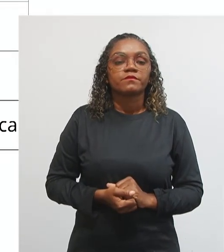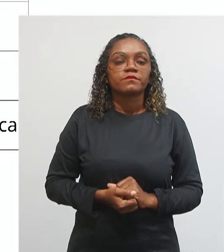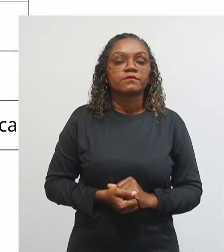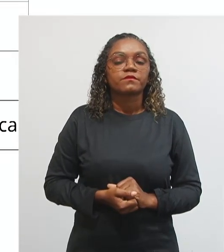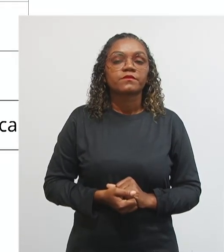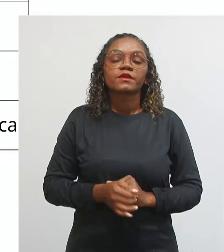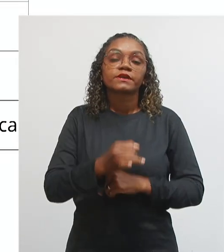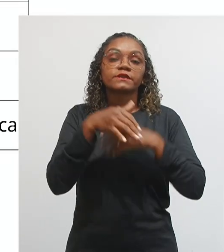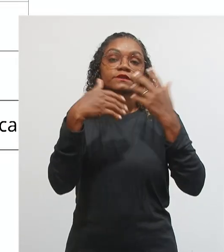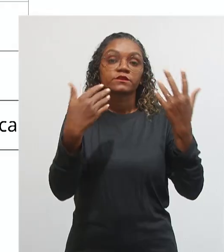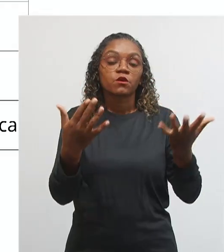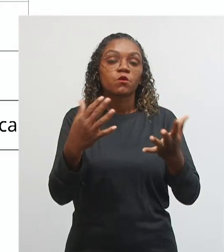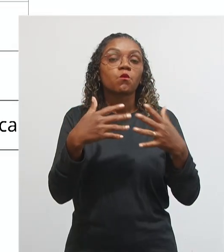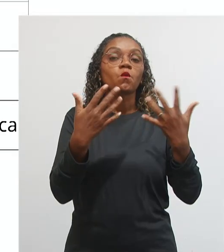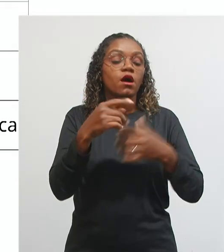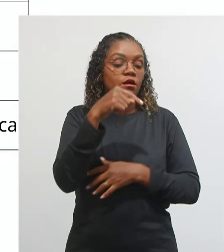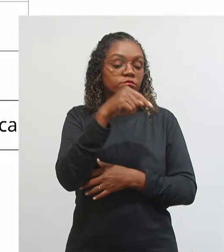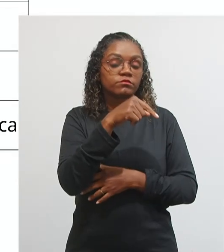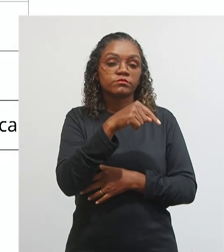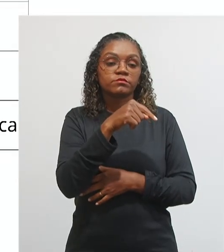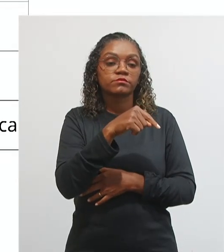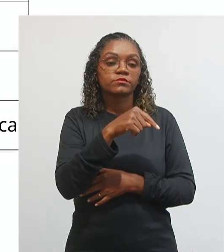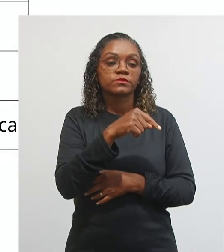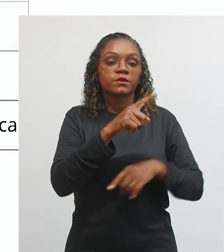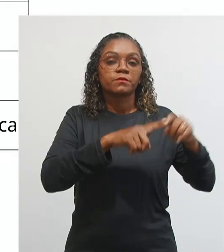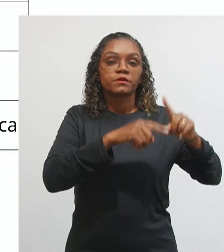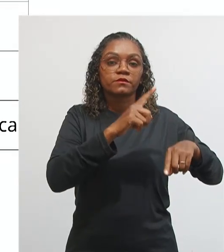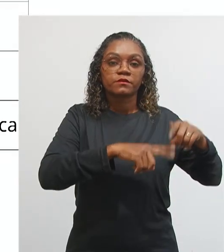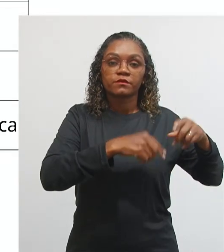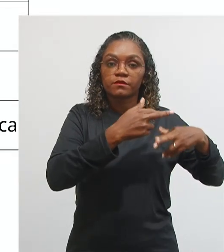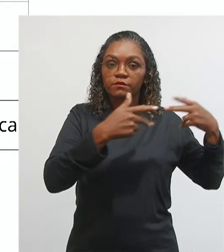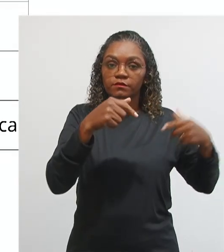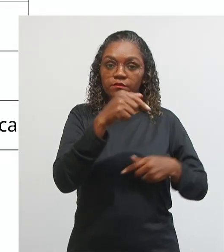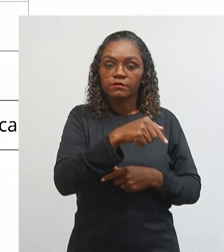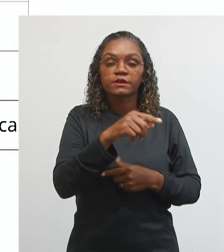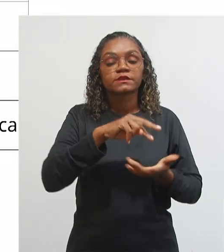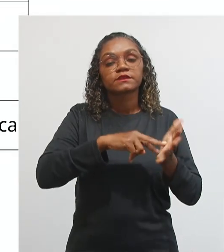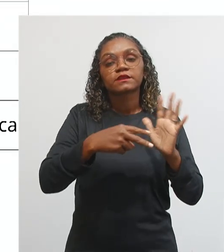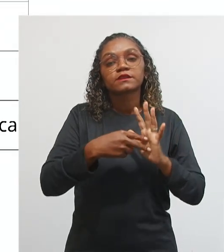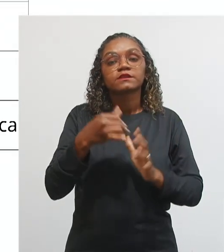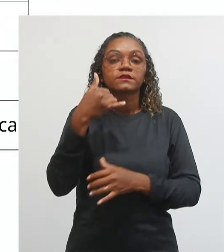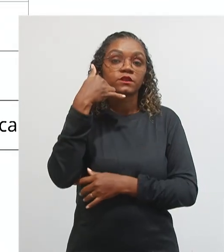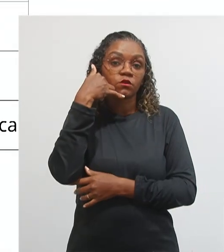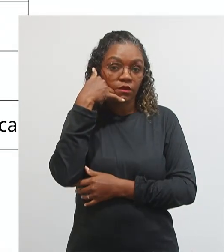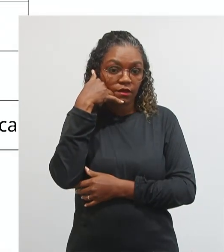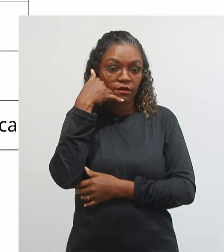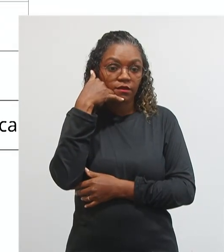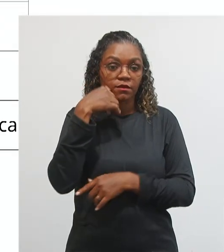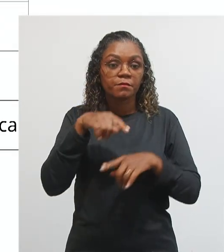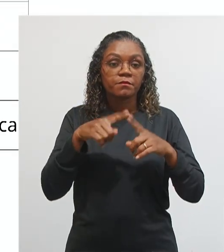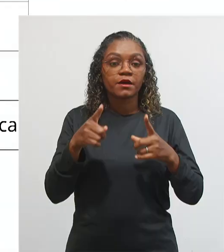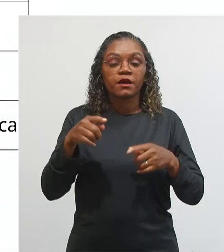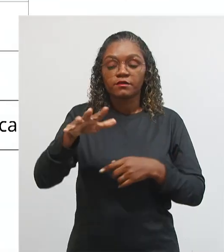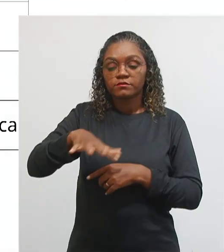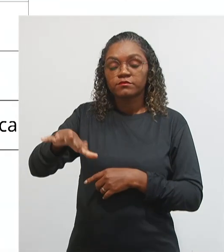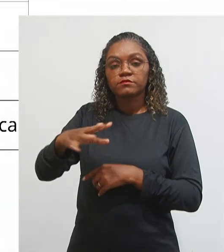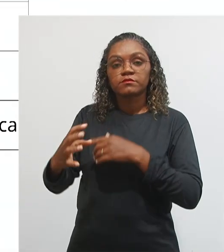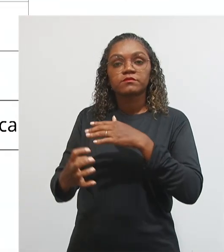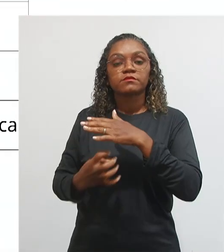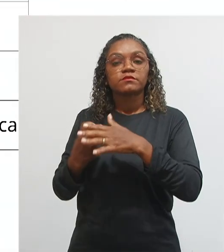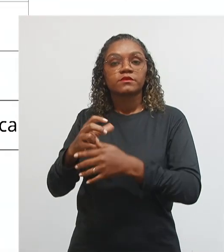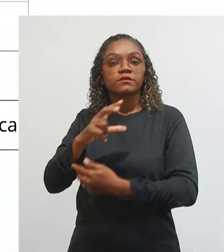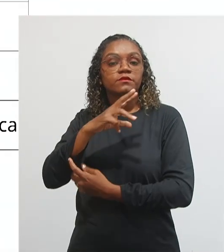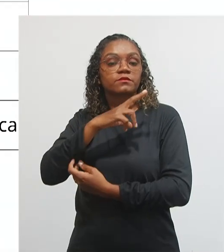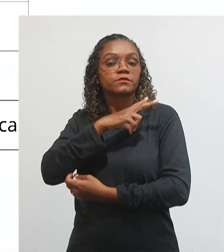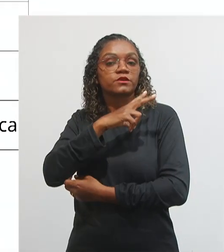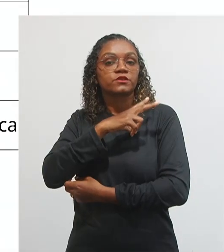Um bem físico no setor privado é como se fosse, por exemplo, um smartphone. Já no setor público pode ser um passaporte, né? Pode ser um bem físico